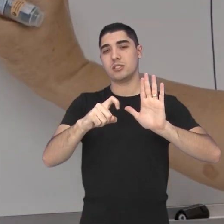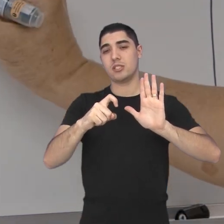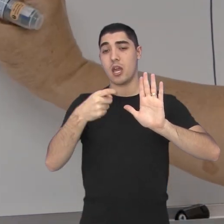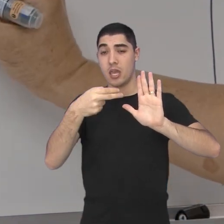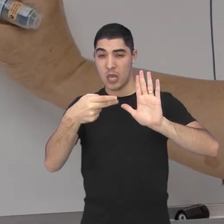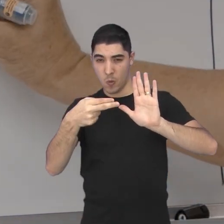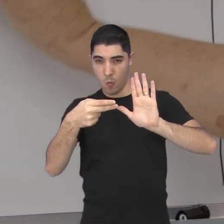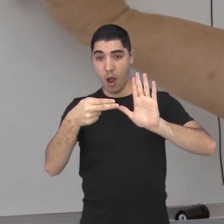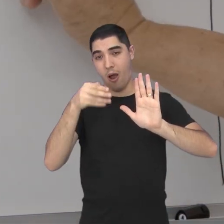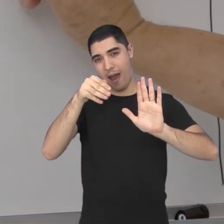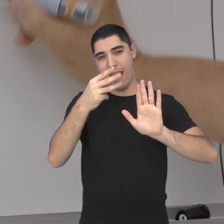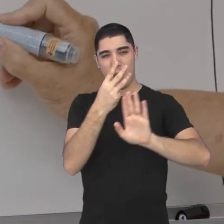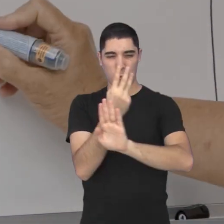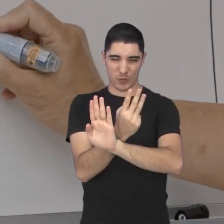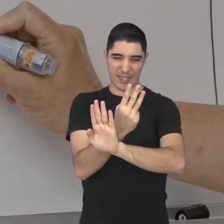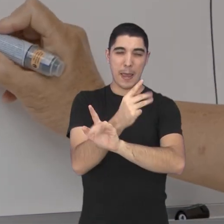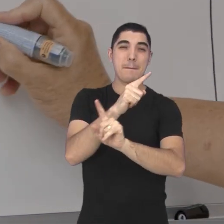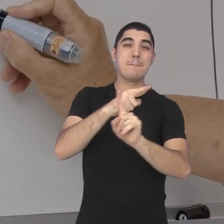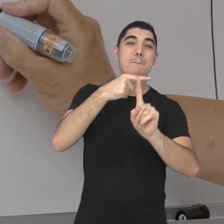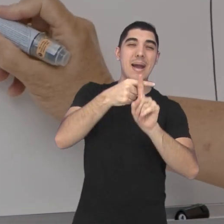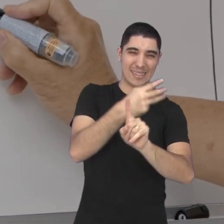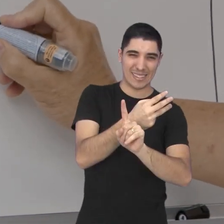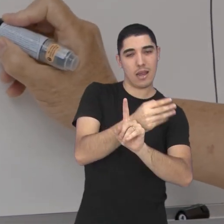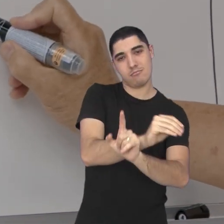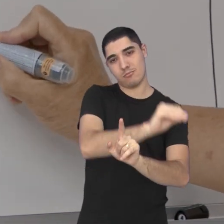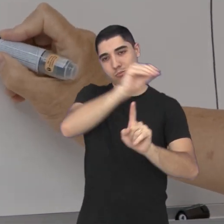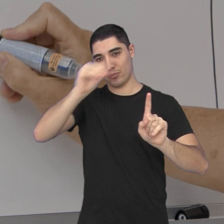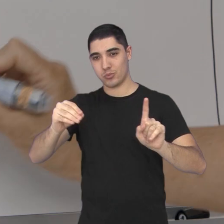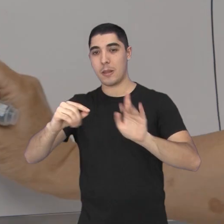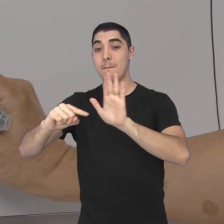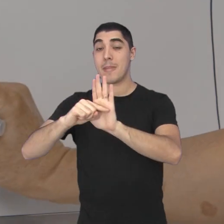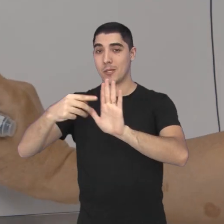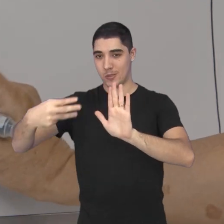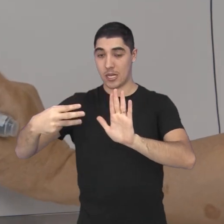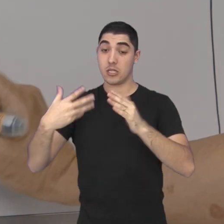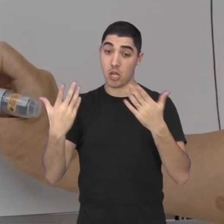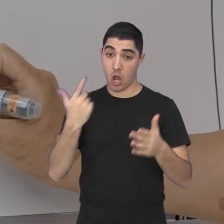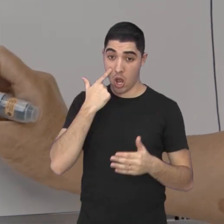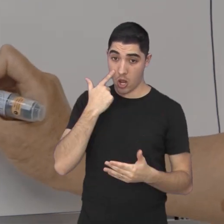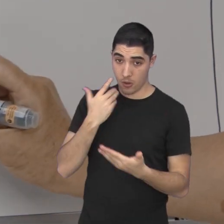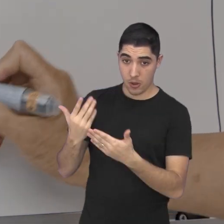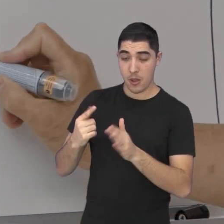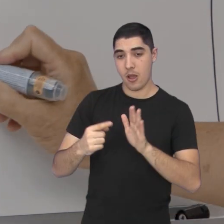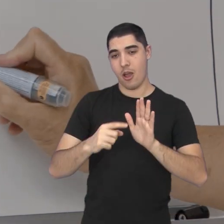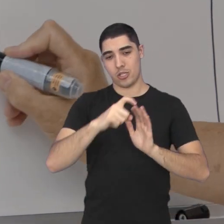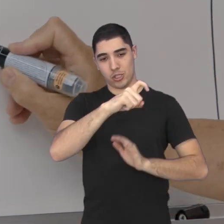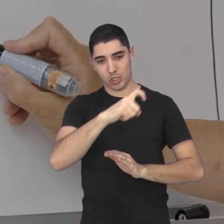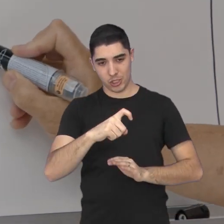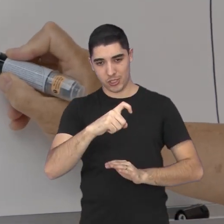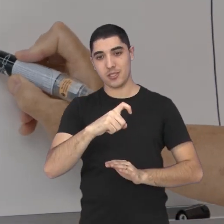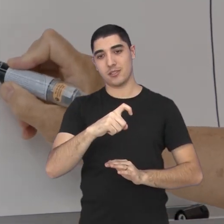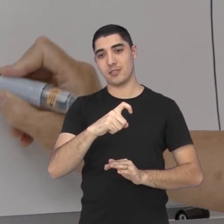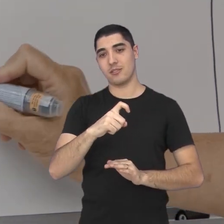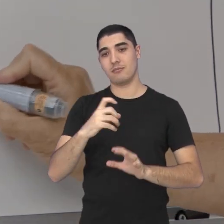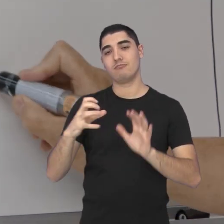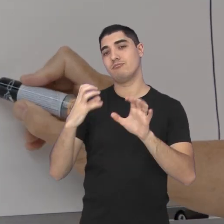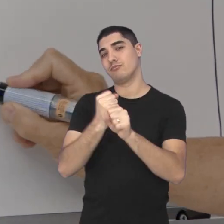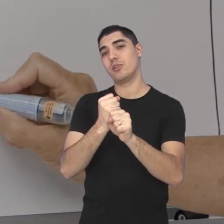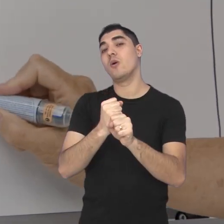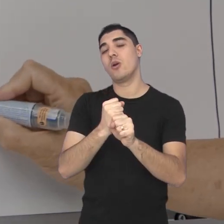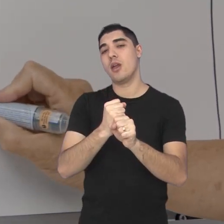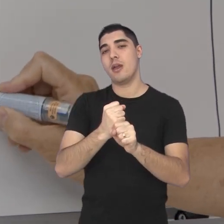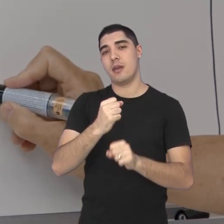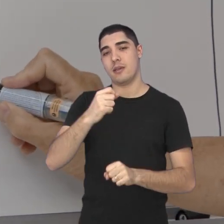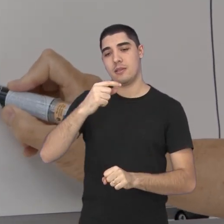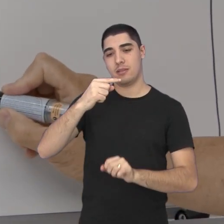igual a... Vamos passar esse 3 para esse lado da igualdade, ele vai virar 3x. Então, x vai ser igual a menos 3 sobre